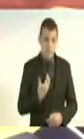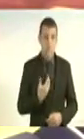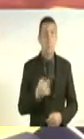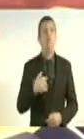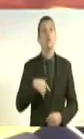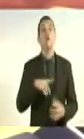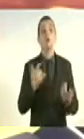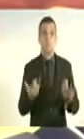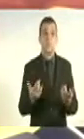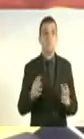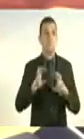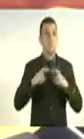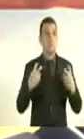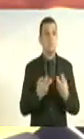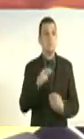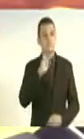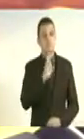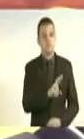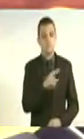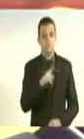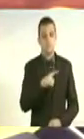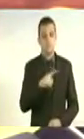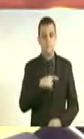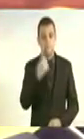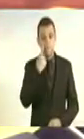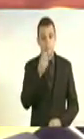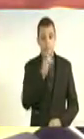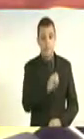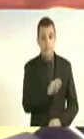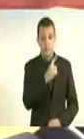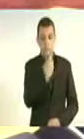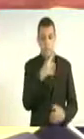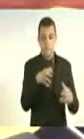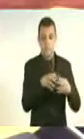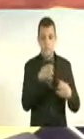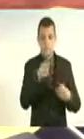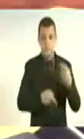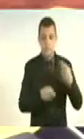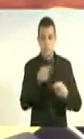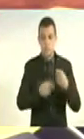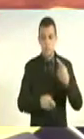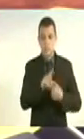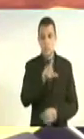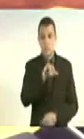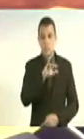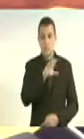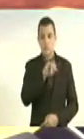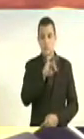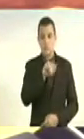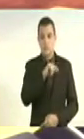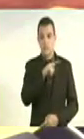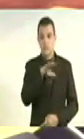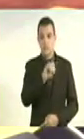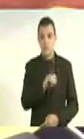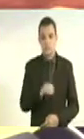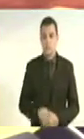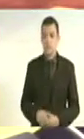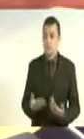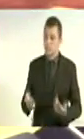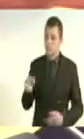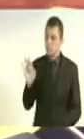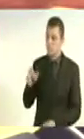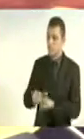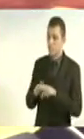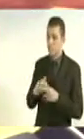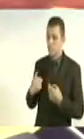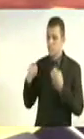arrepio da lei ou de algum membro divergir na questão de uma licitação. Portanto, é por isso que deixei bem claro, deputado Fábio Braga. Primeiro, que não